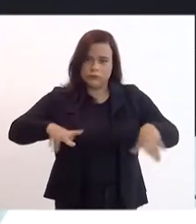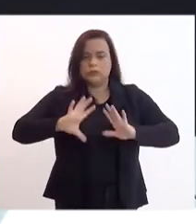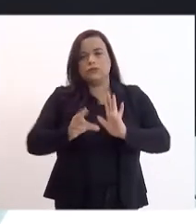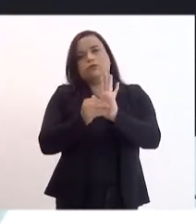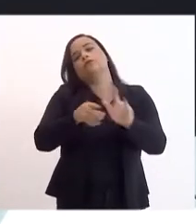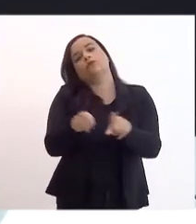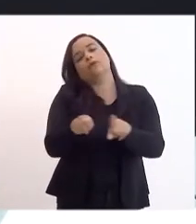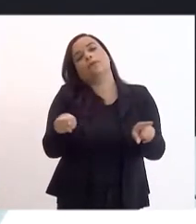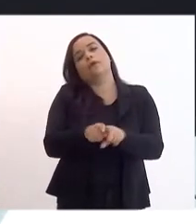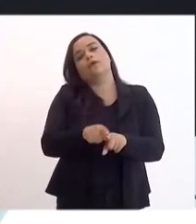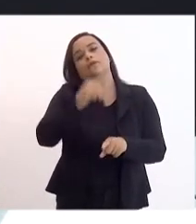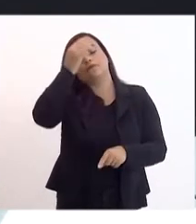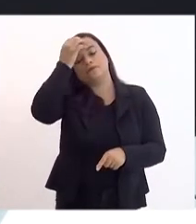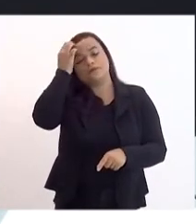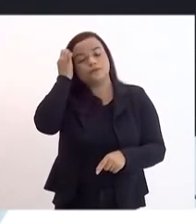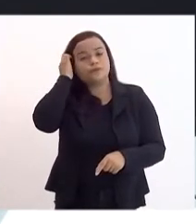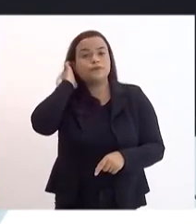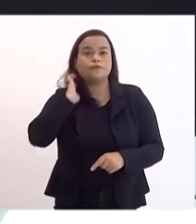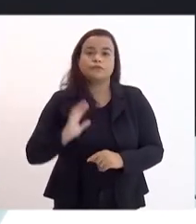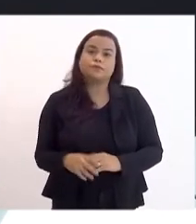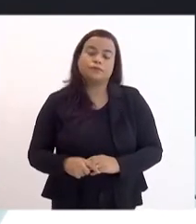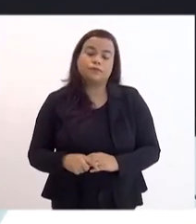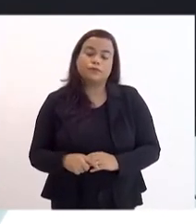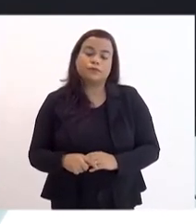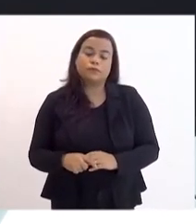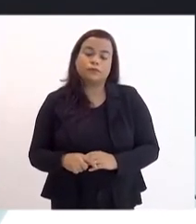aditivos ou destaques